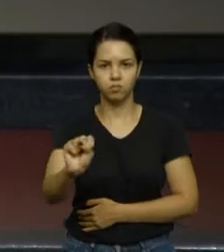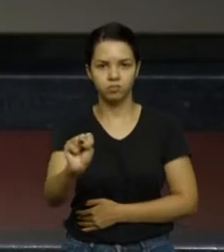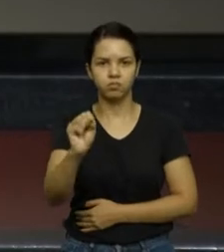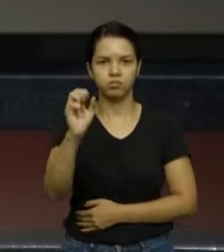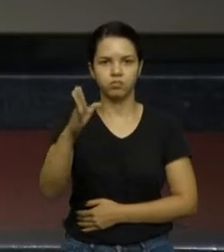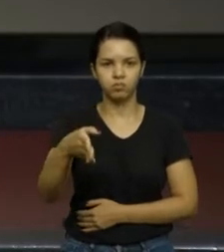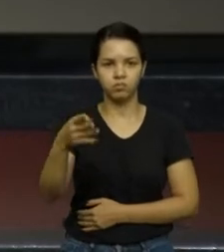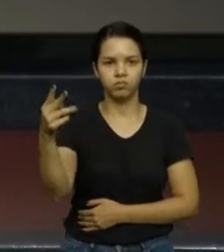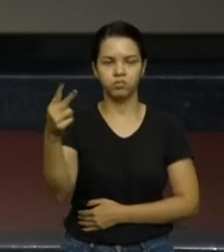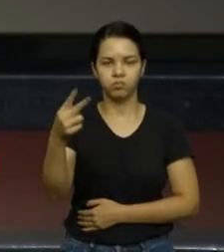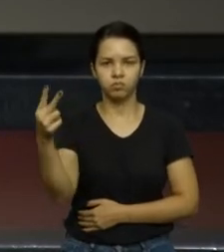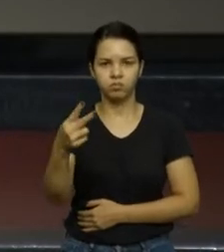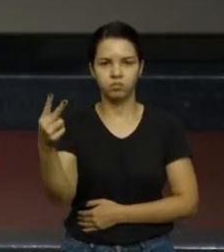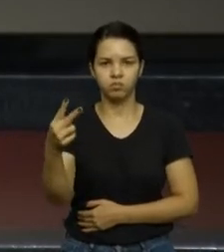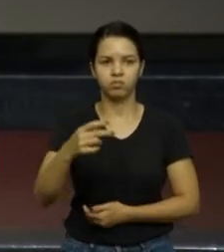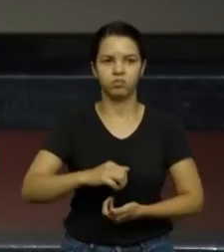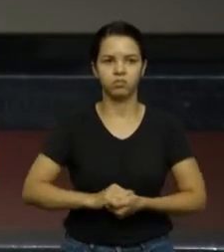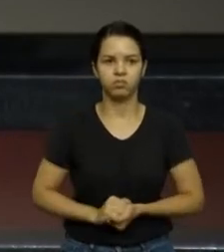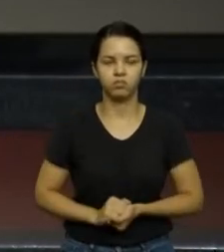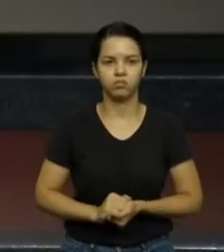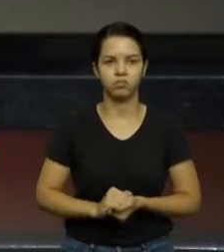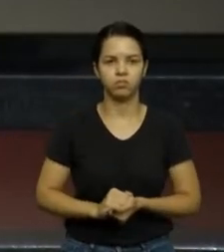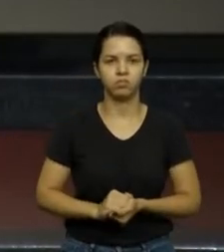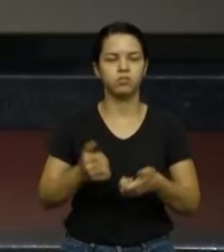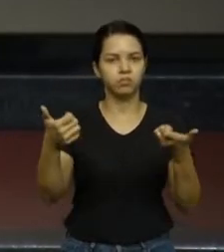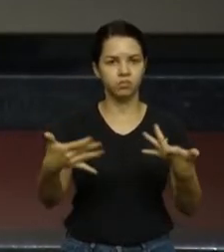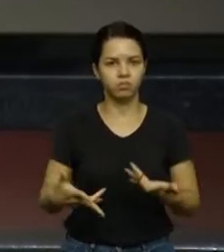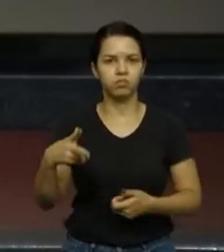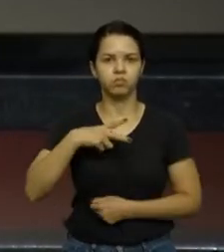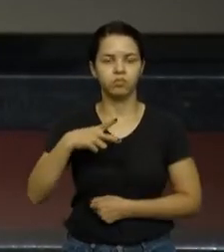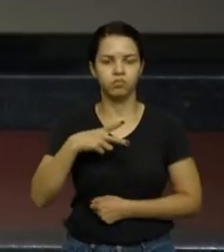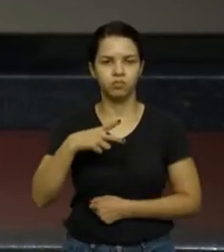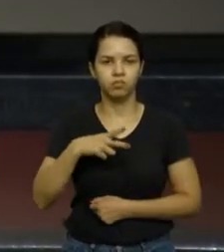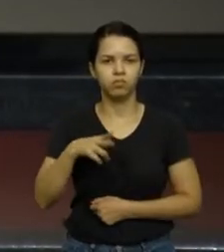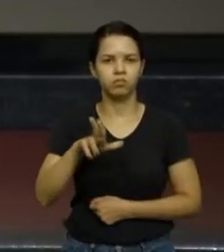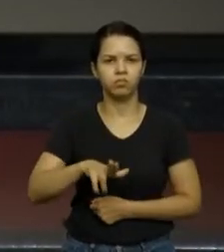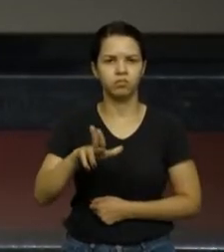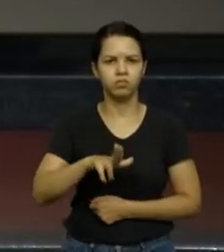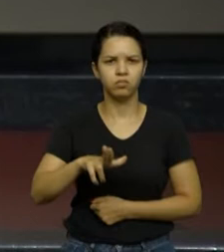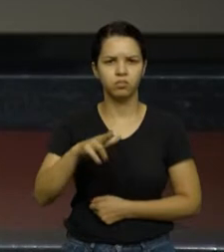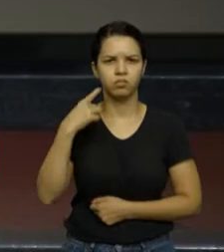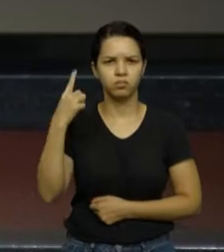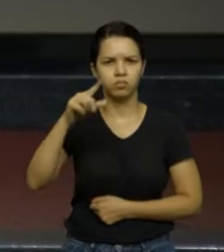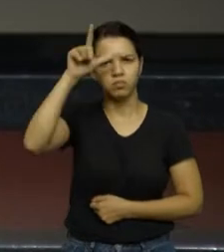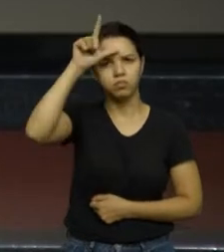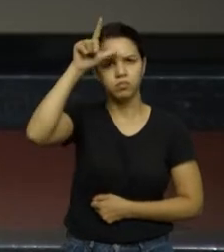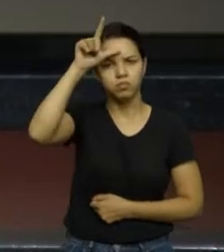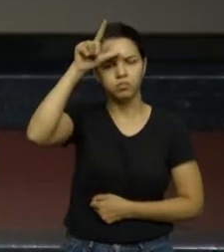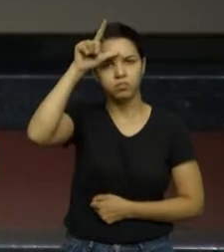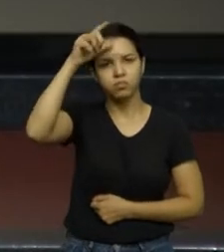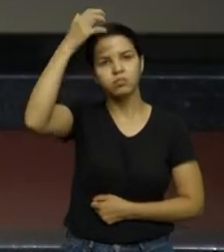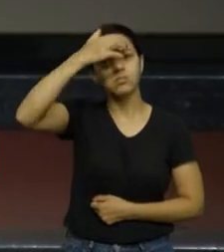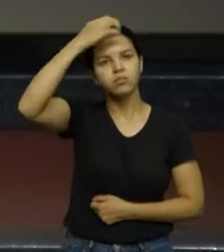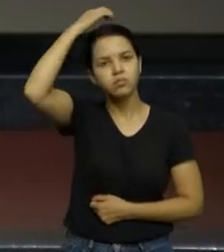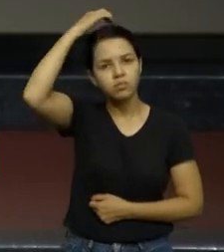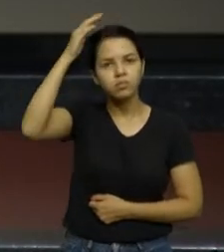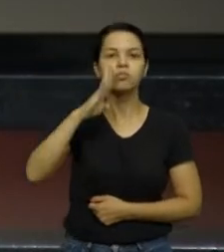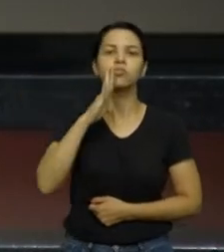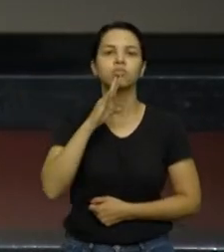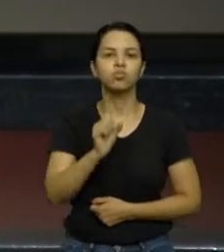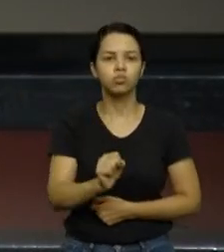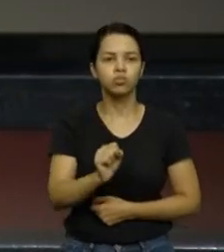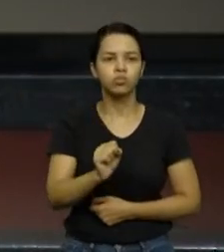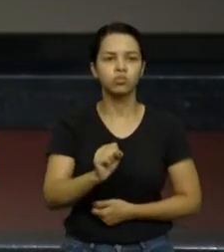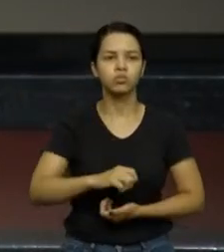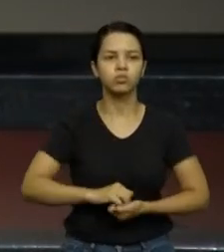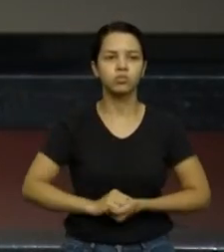238/2022. Em explicações pessoais, fizeram uso da palavra os senhores deputados Sargento Lima, Coronel Mussolini e Bruno Souza.